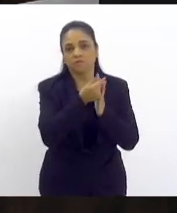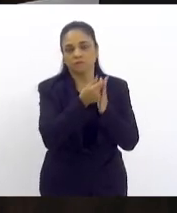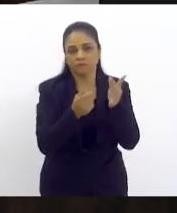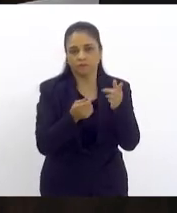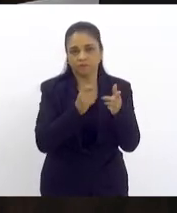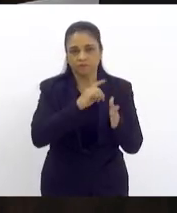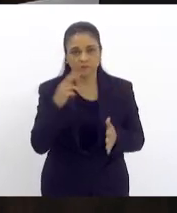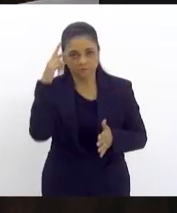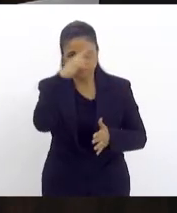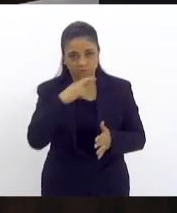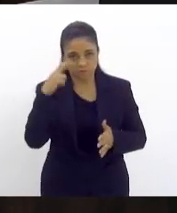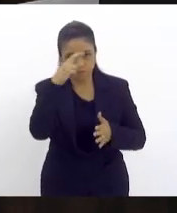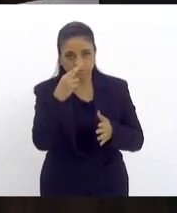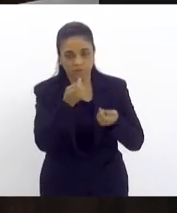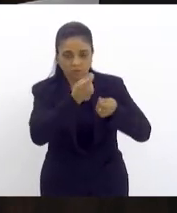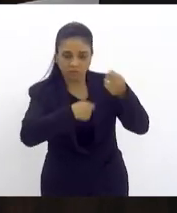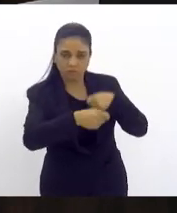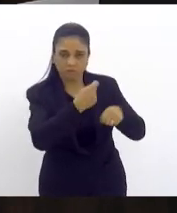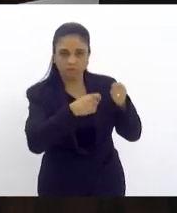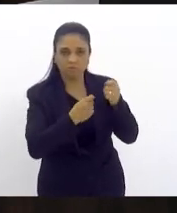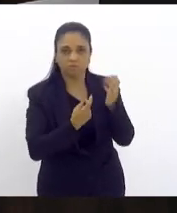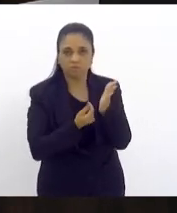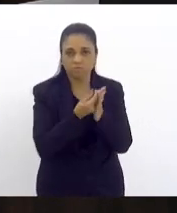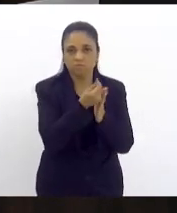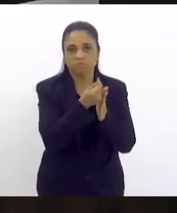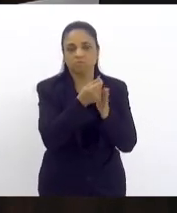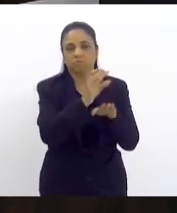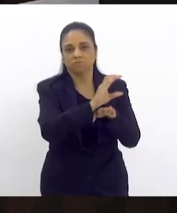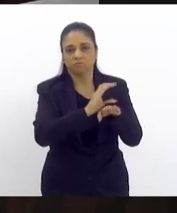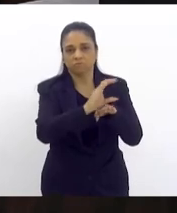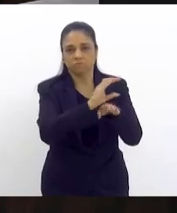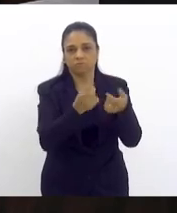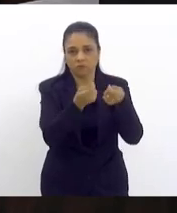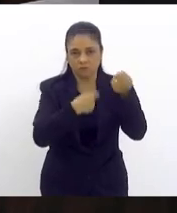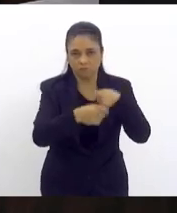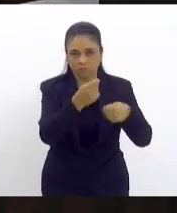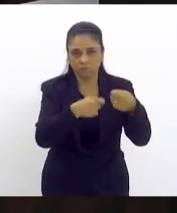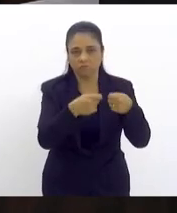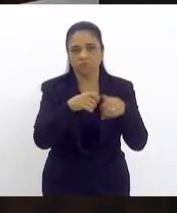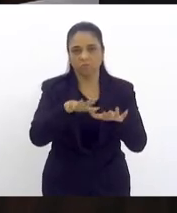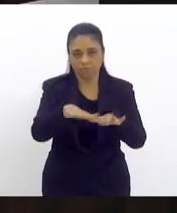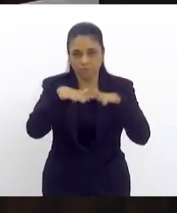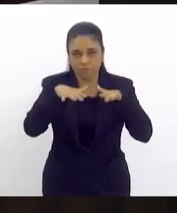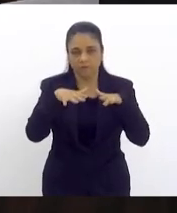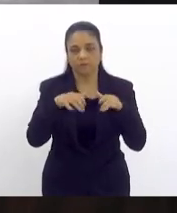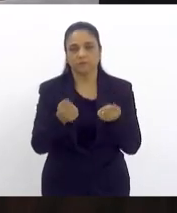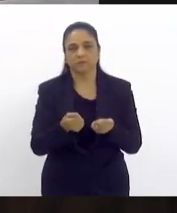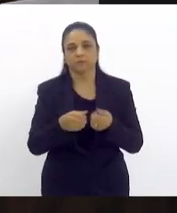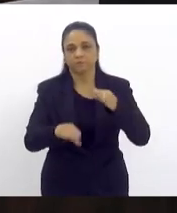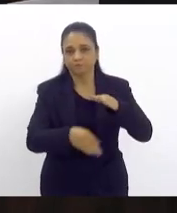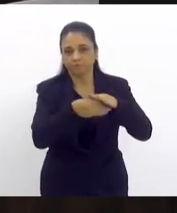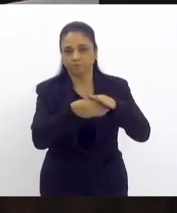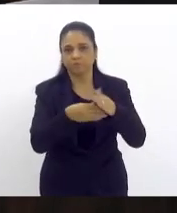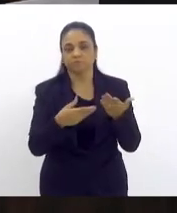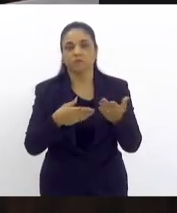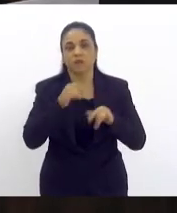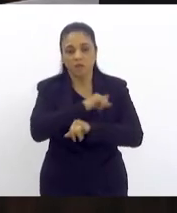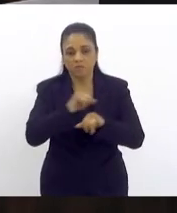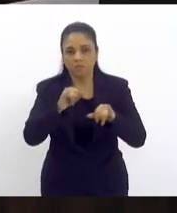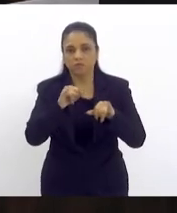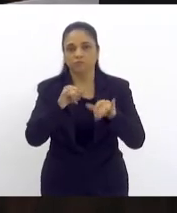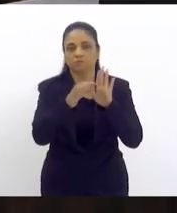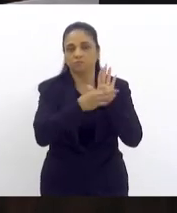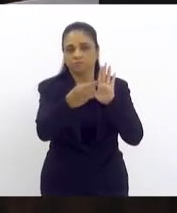estaduais e de orçamento Finanças e fiscalização financeira e controle as emendas Plenário para emitir